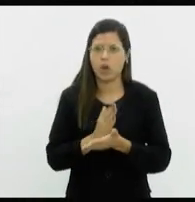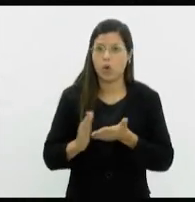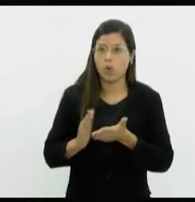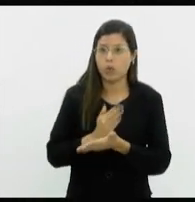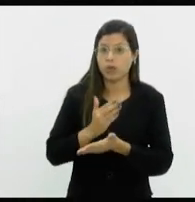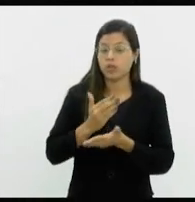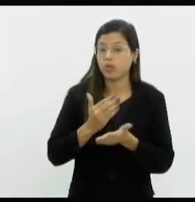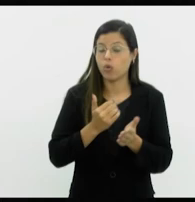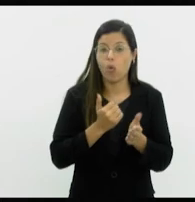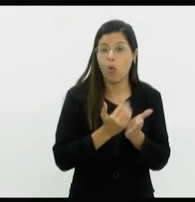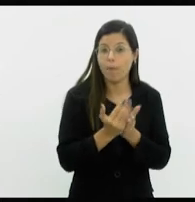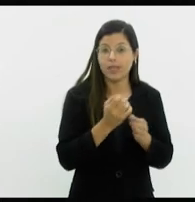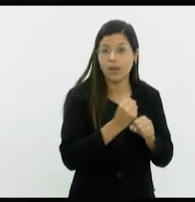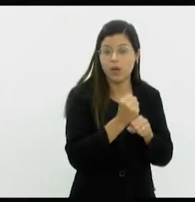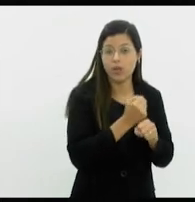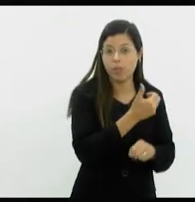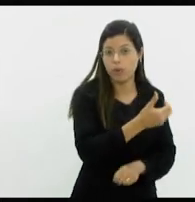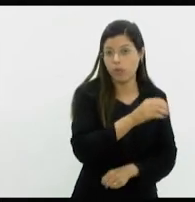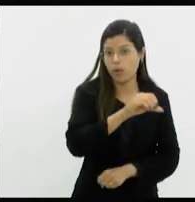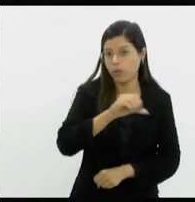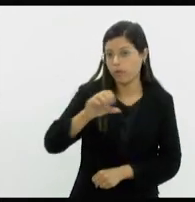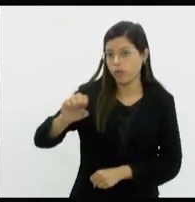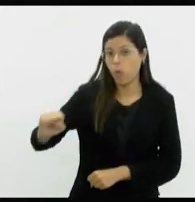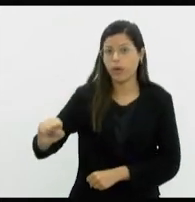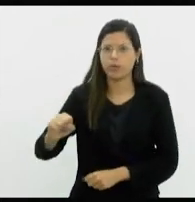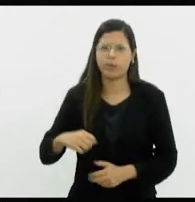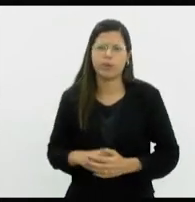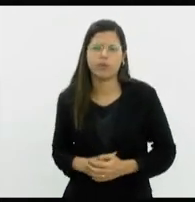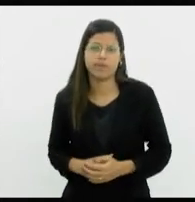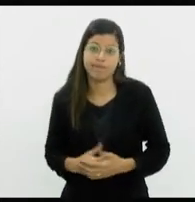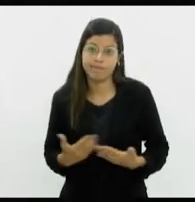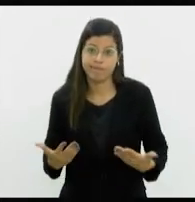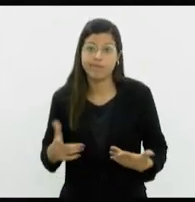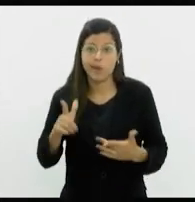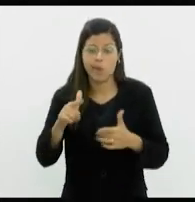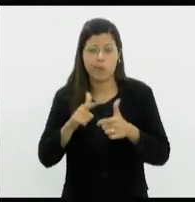desde 1998. Essa é a questão.